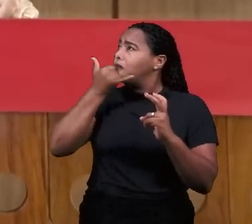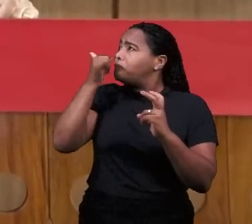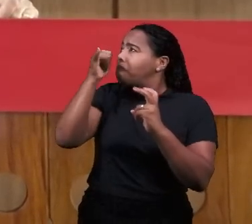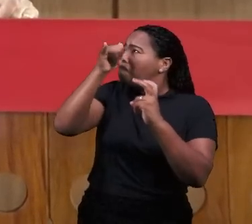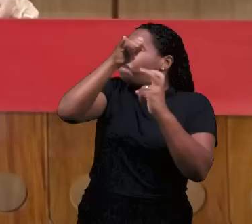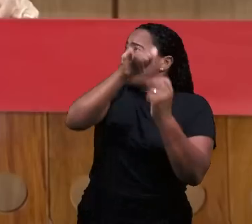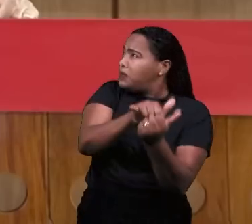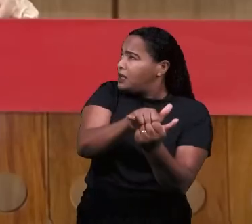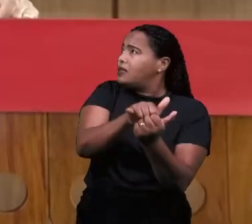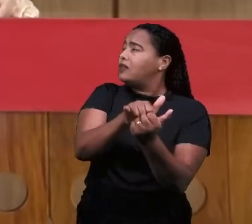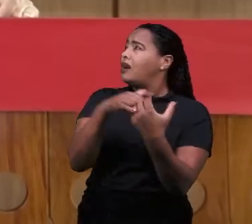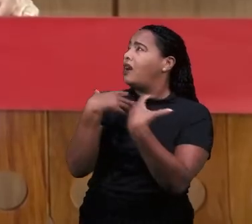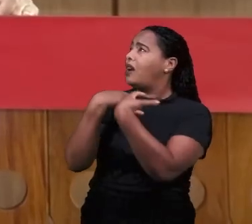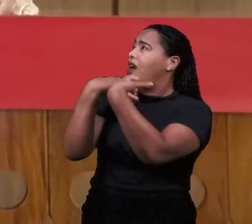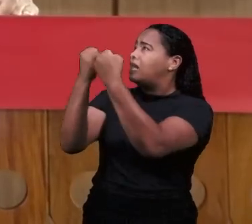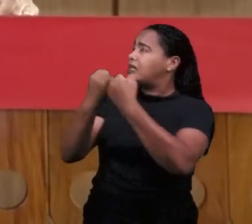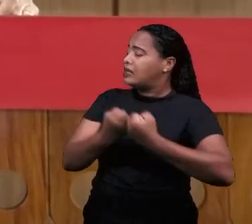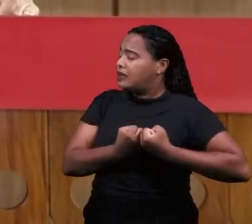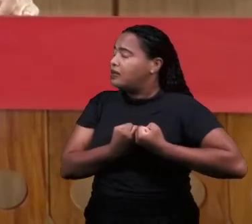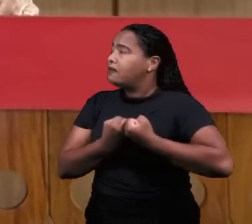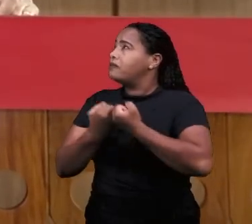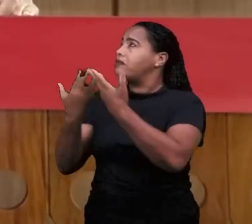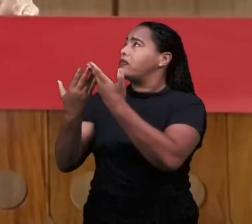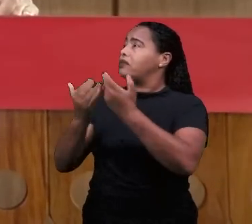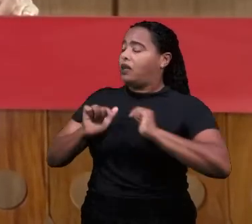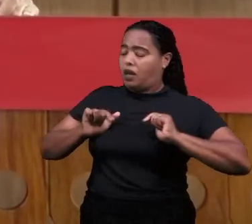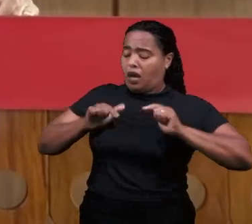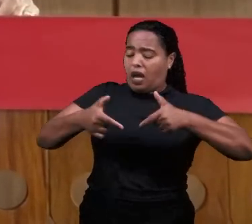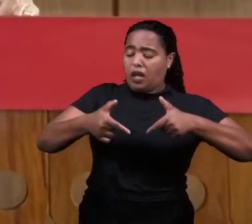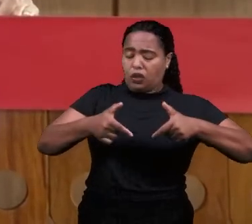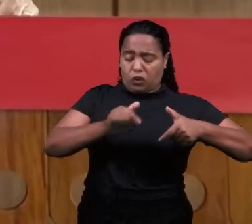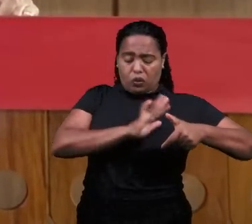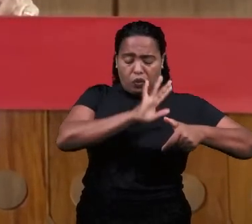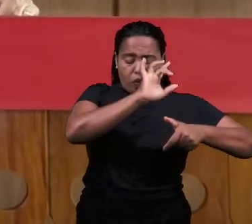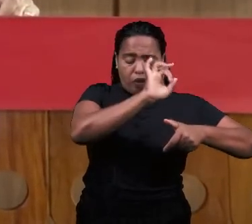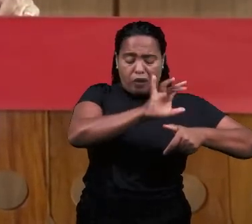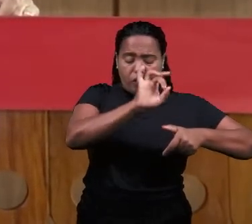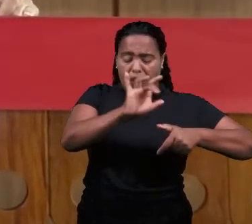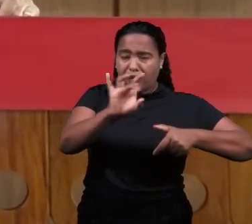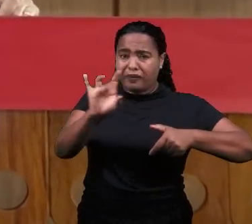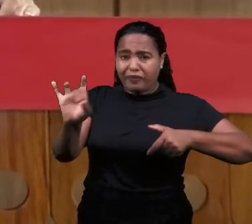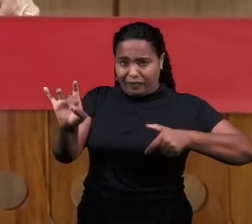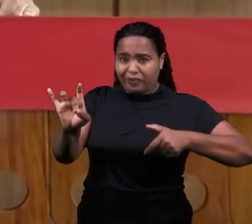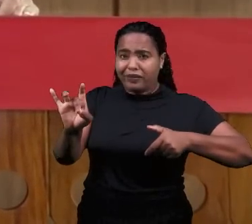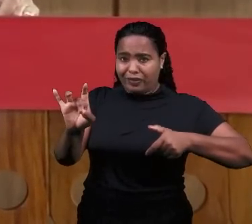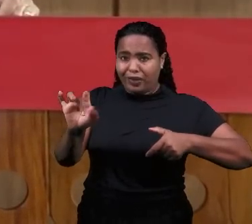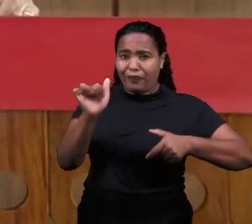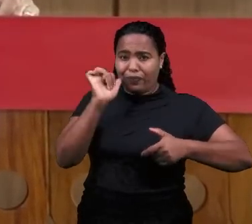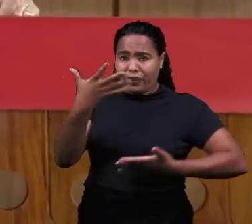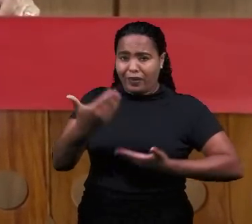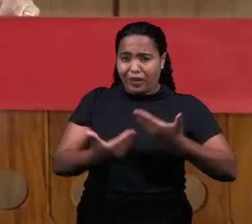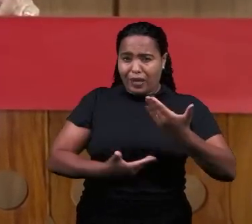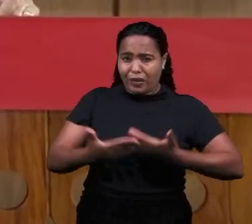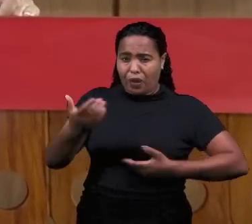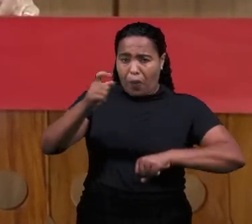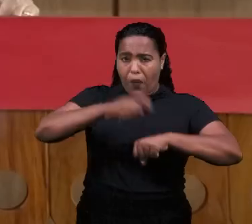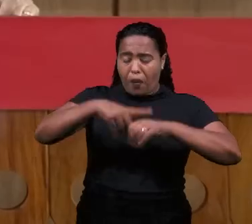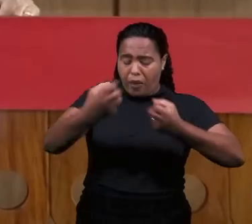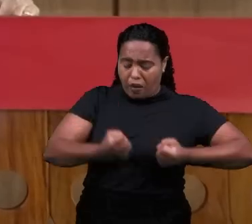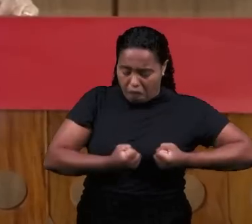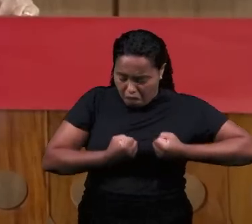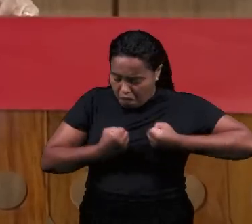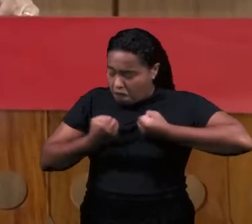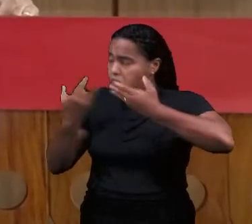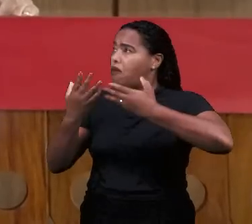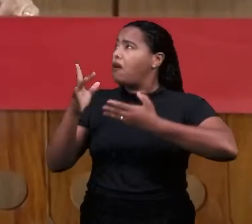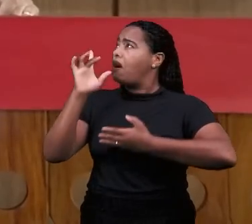a confissão no teu altar e opera, Senhor, nos corações, em cada um dos teus filhos, suas filhas, que confessam diante de ti as suas